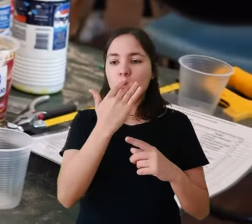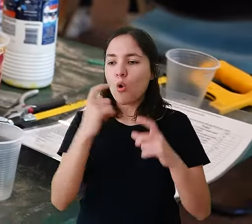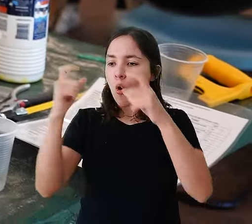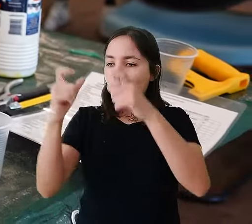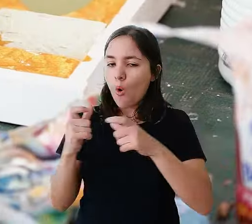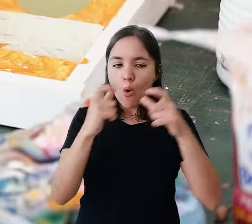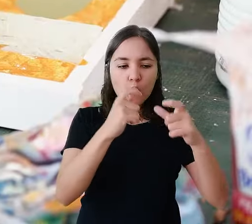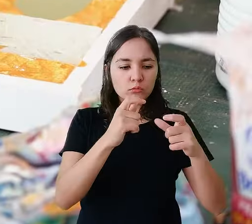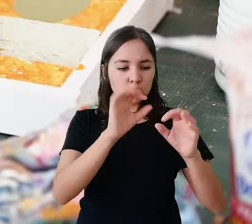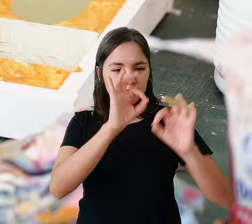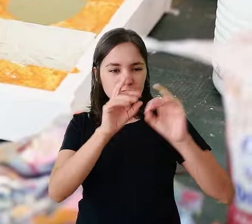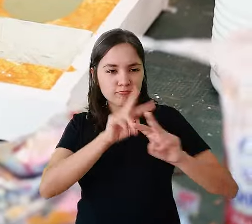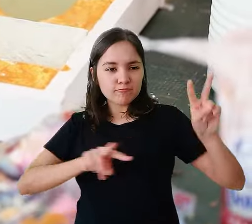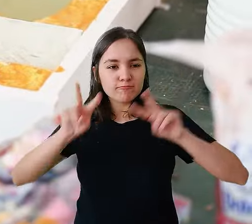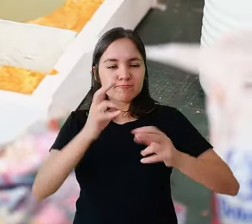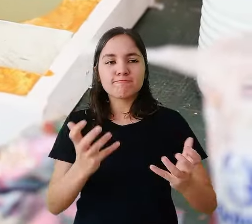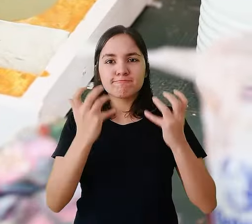os campos de cor.